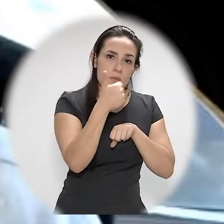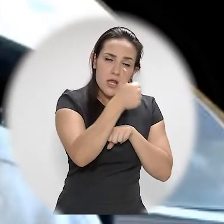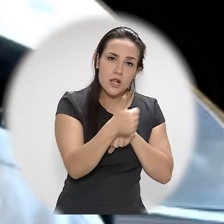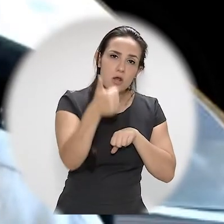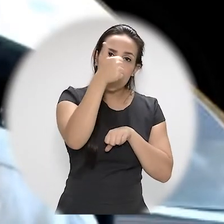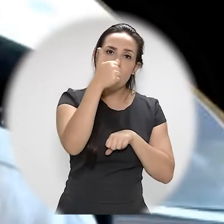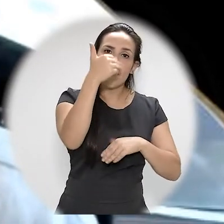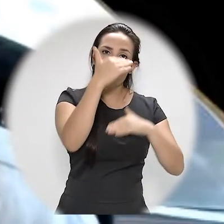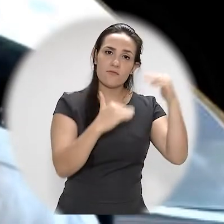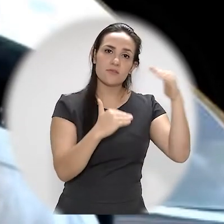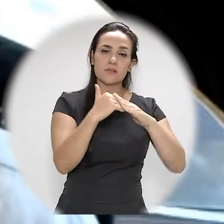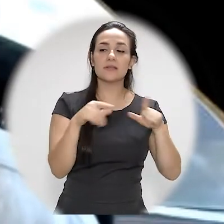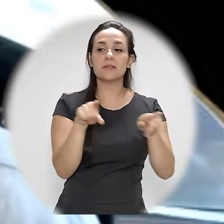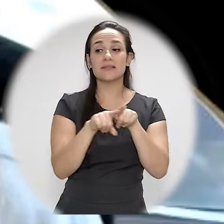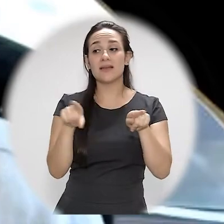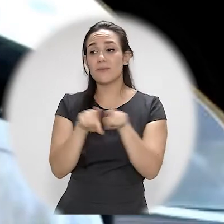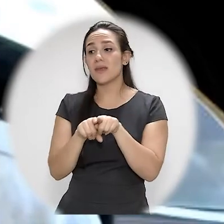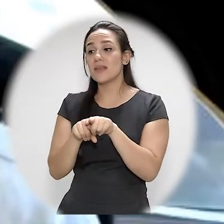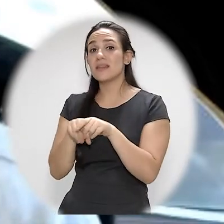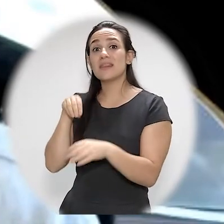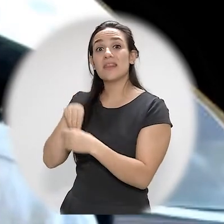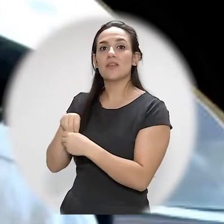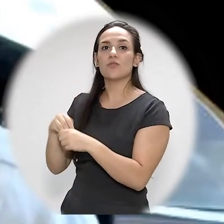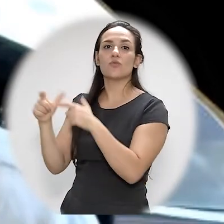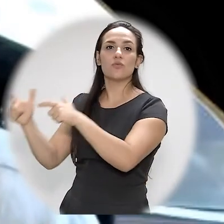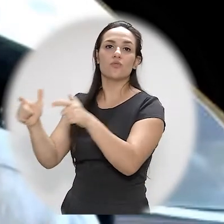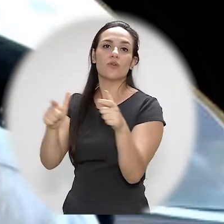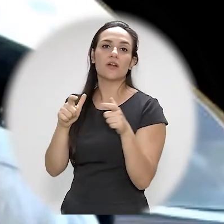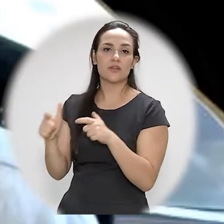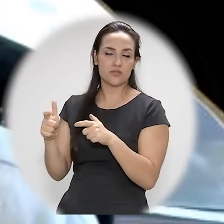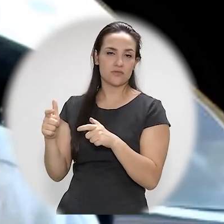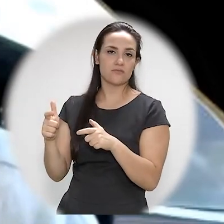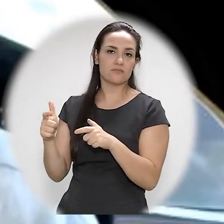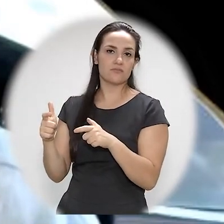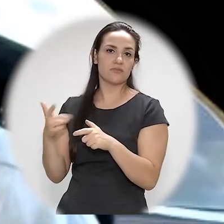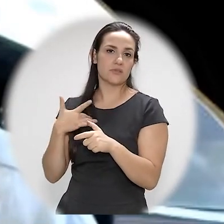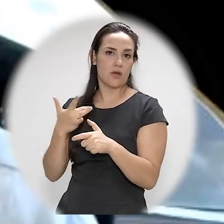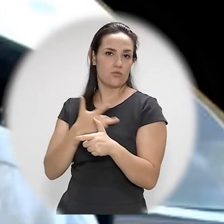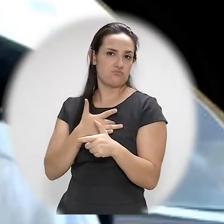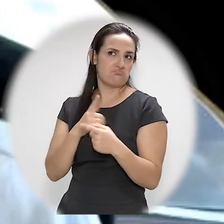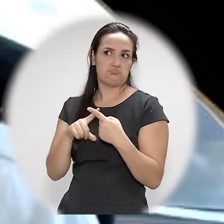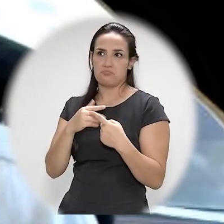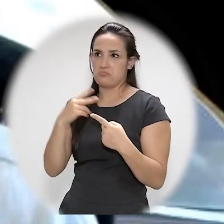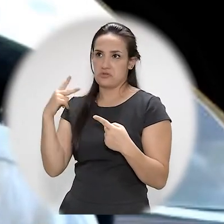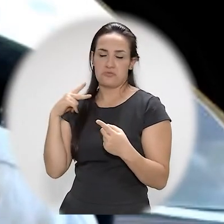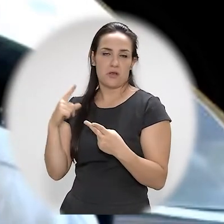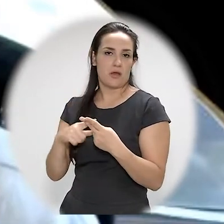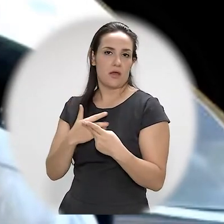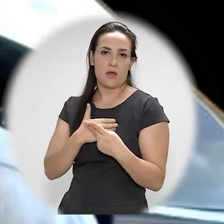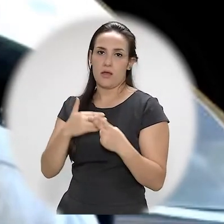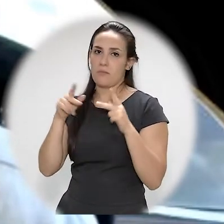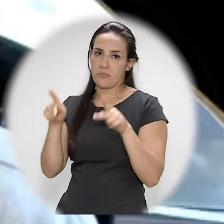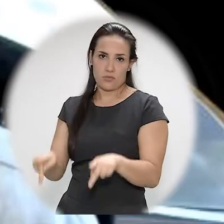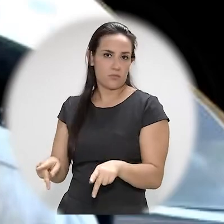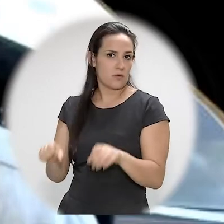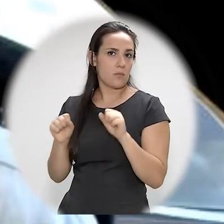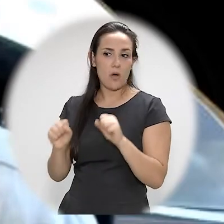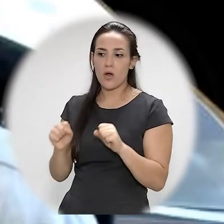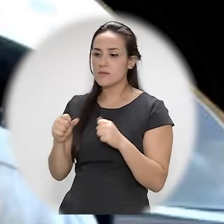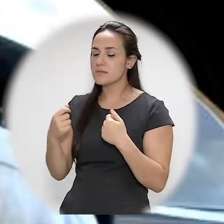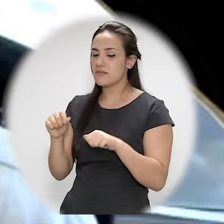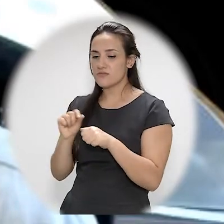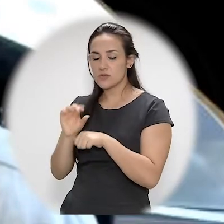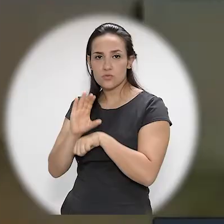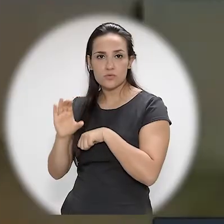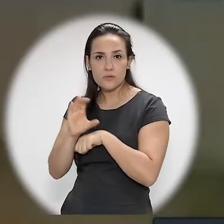nos estabelecimentos de saúde, públicos, privados, para que cada vez mais possam atender com